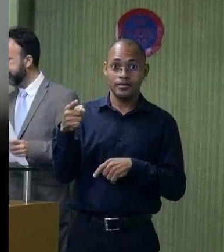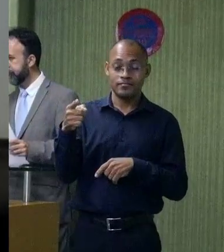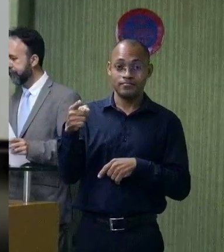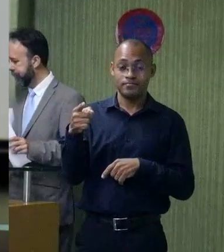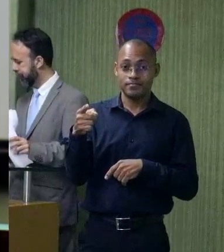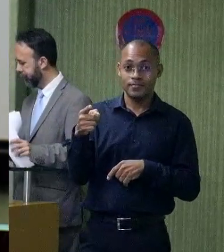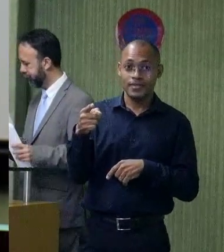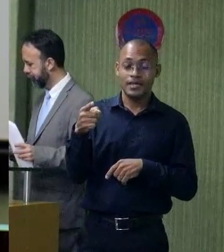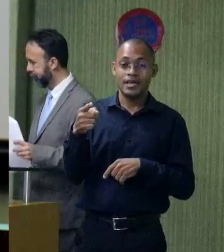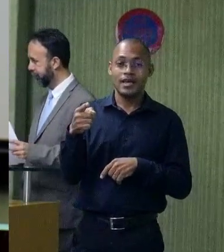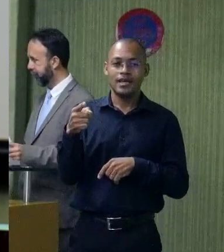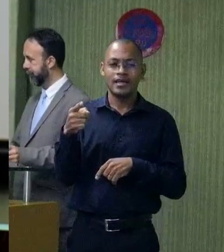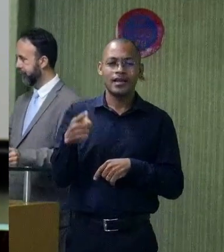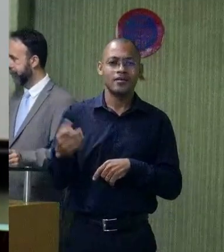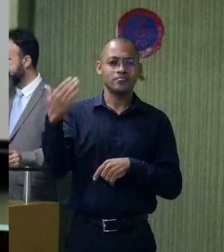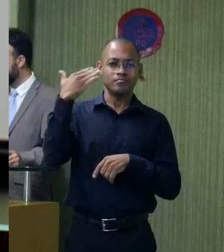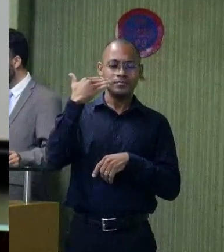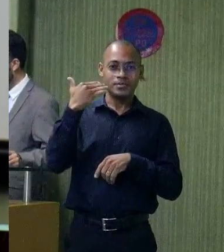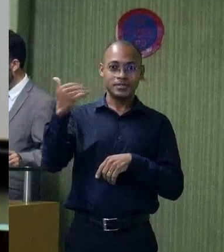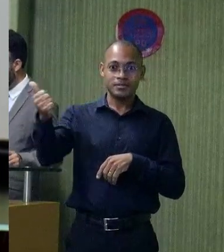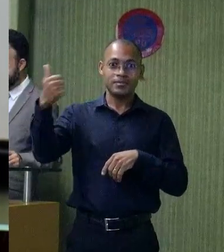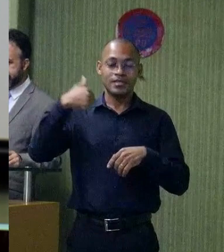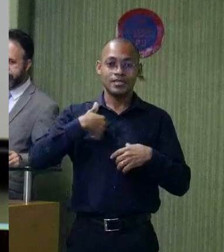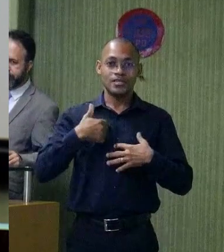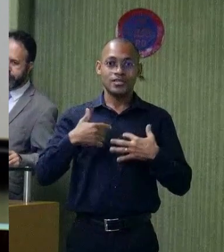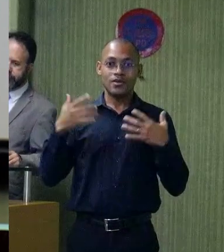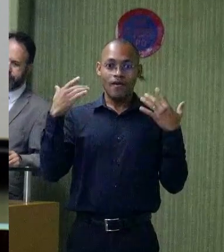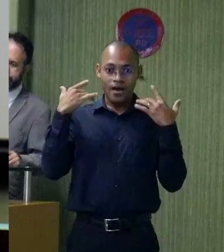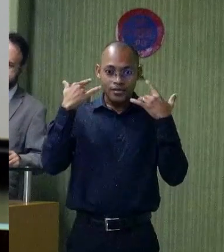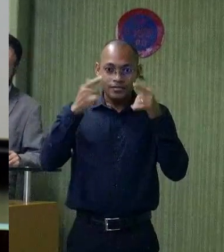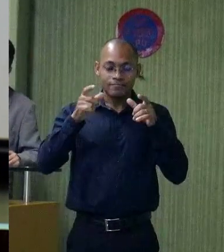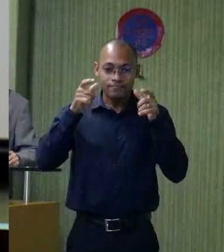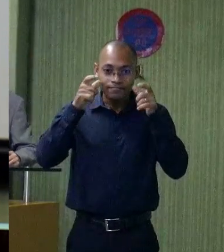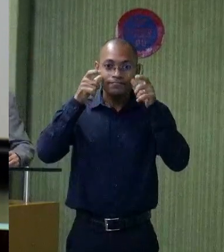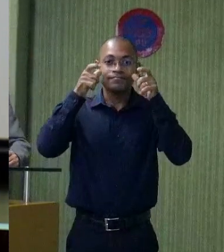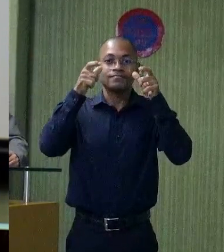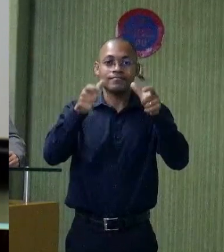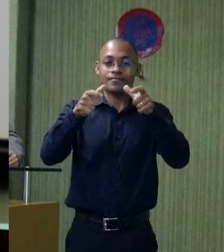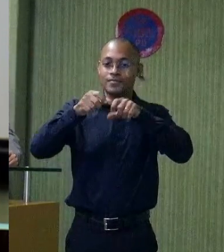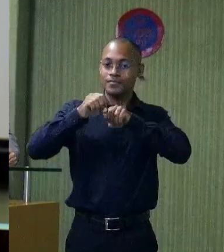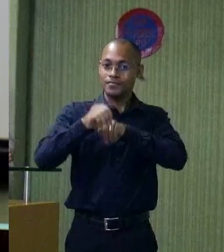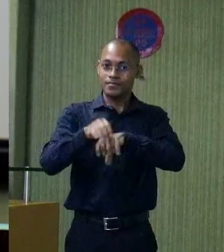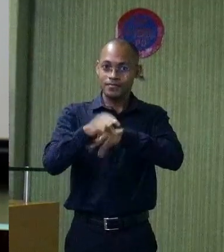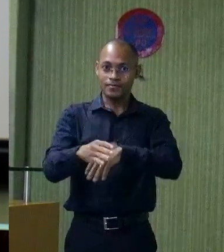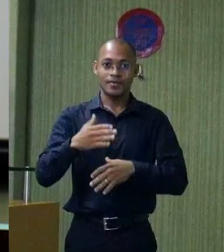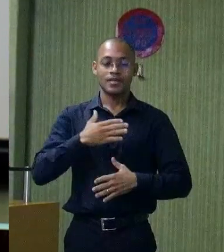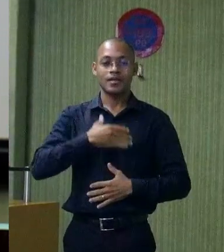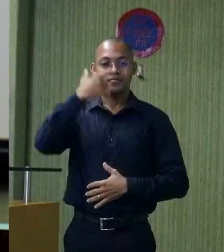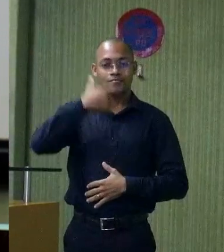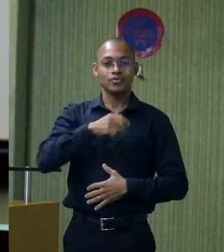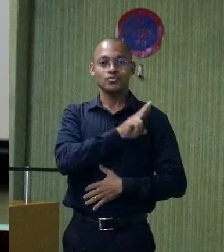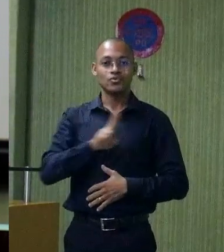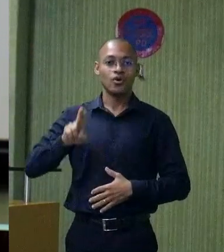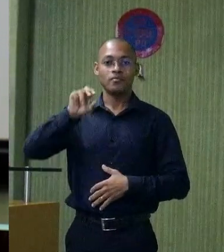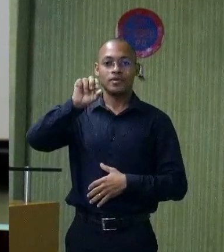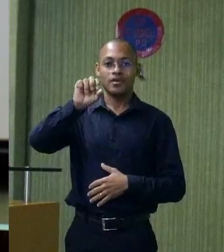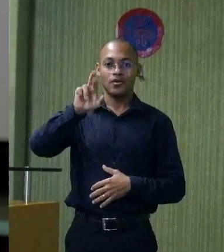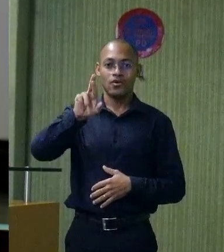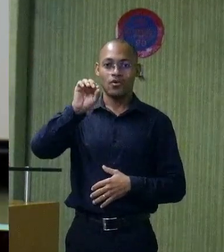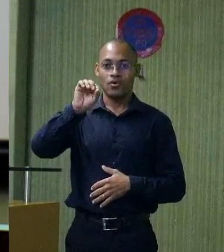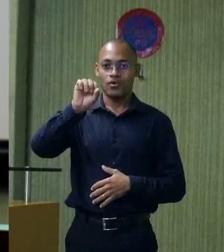brilhar meus olhos pela educação né Eu sou ros calcante como me anunciaram né e eu sou